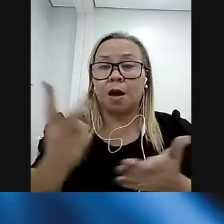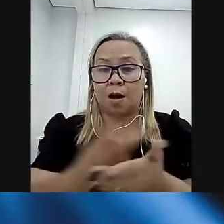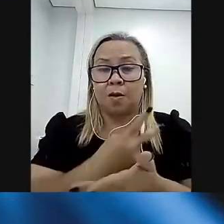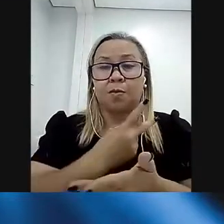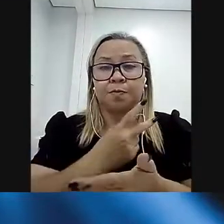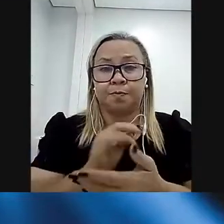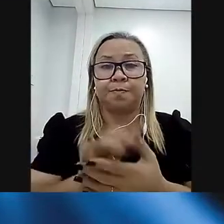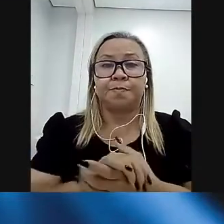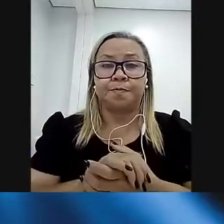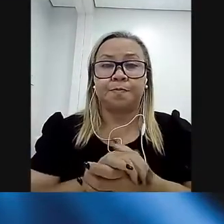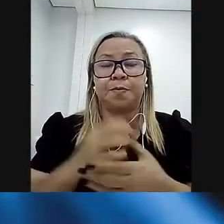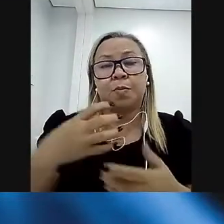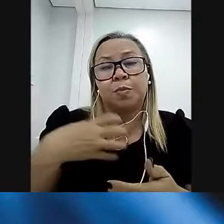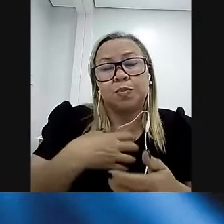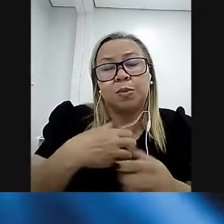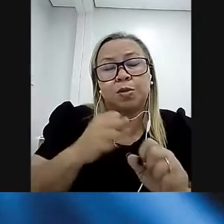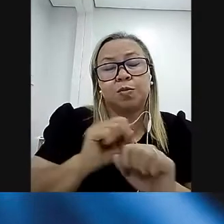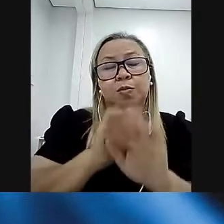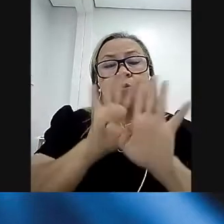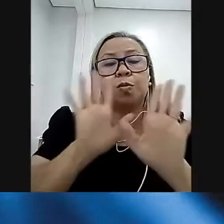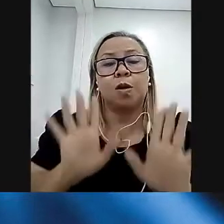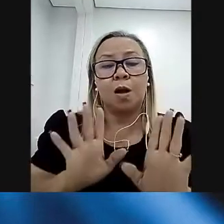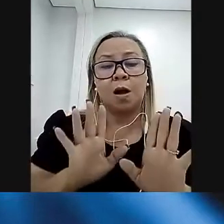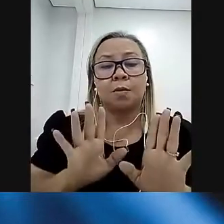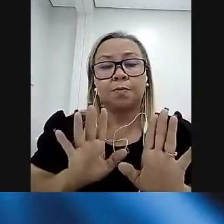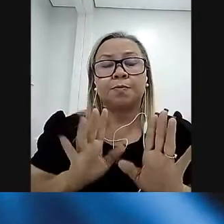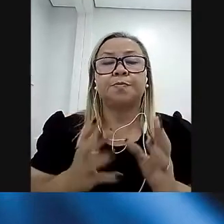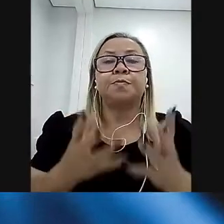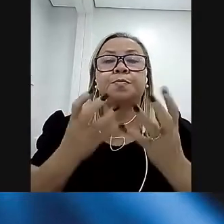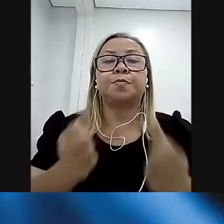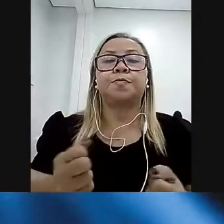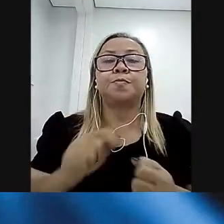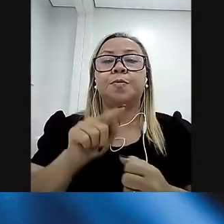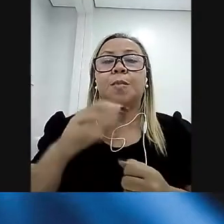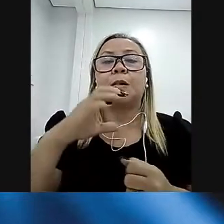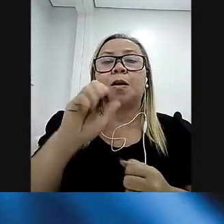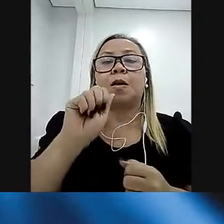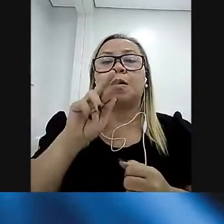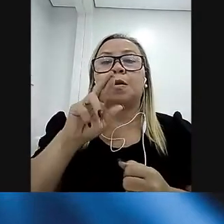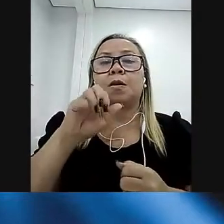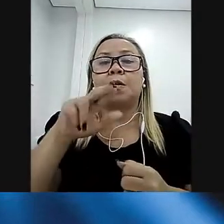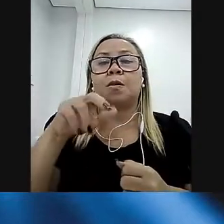de uma forma muito clara. Vamos lá, roda a Karina.